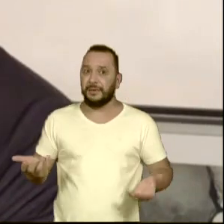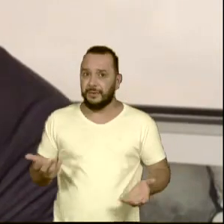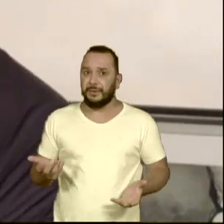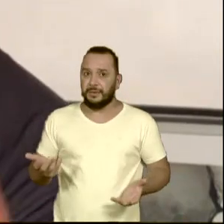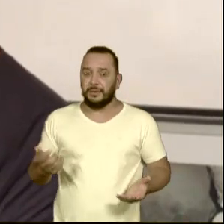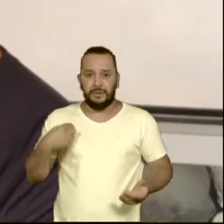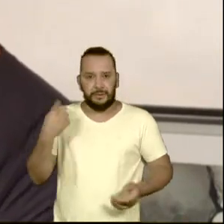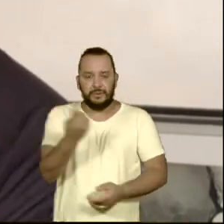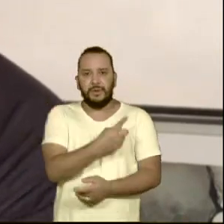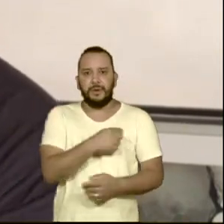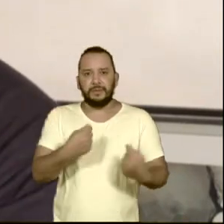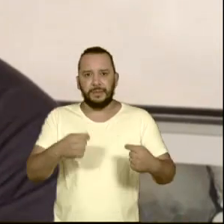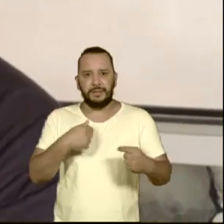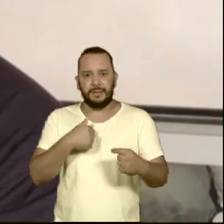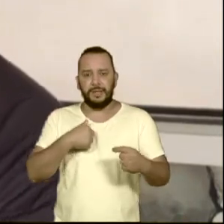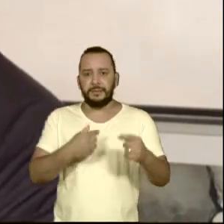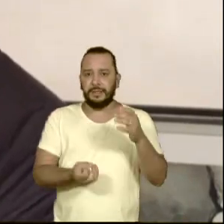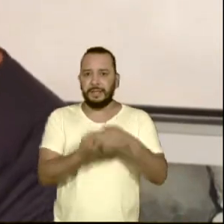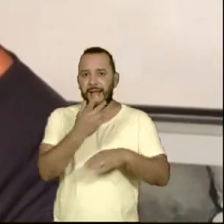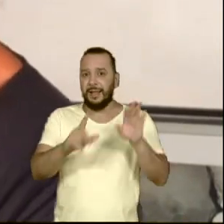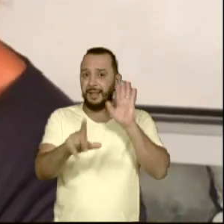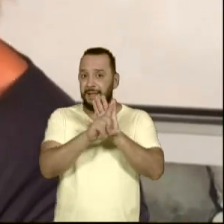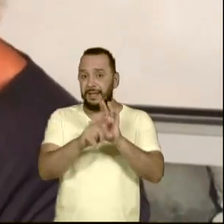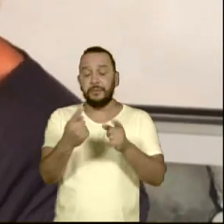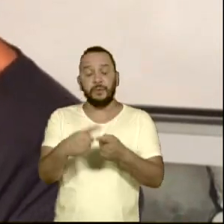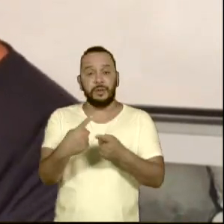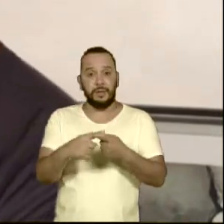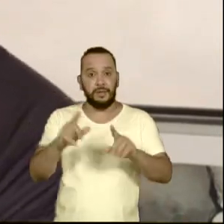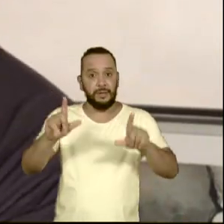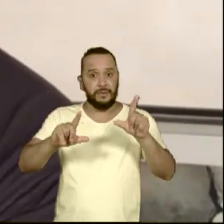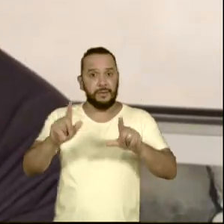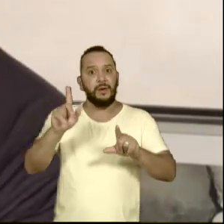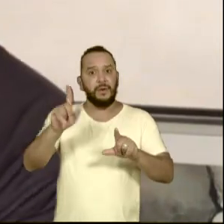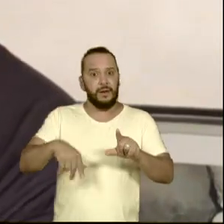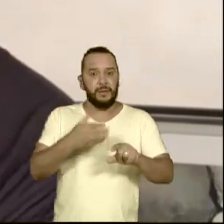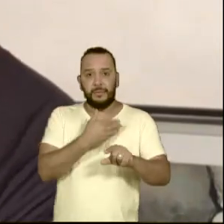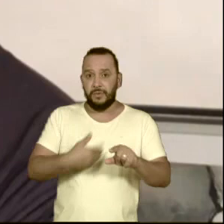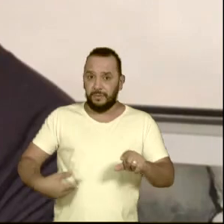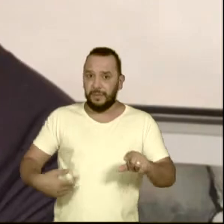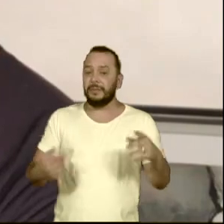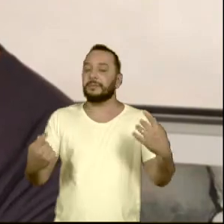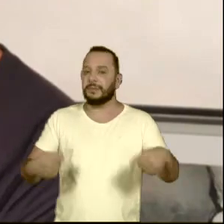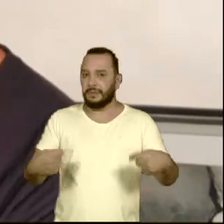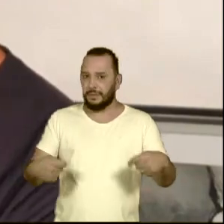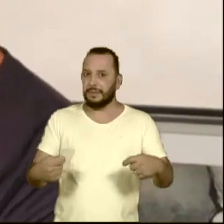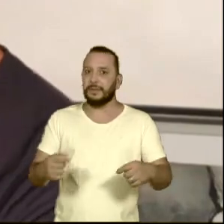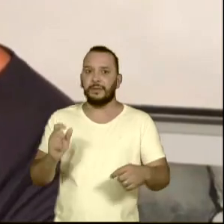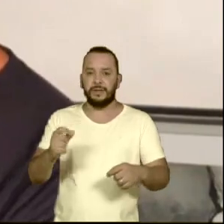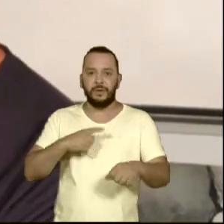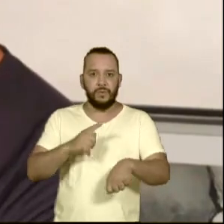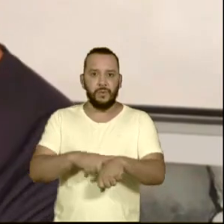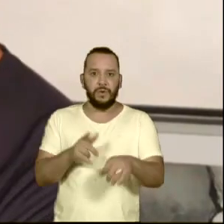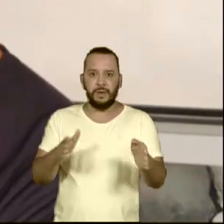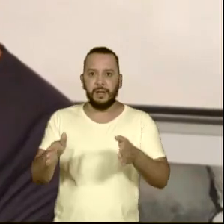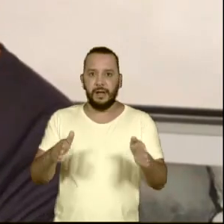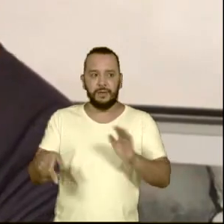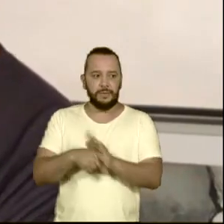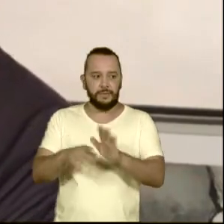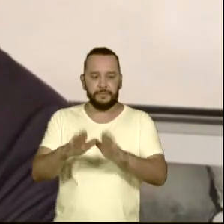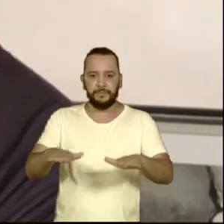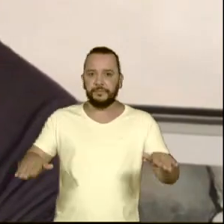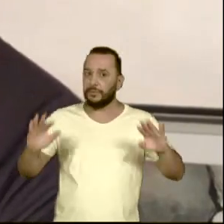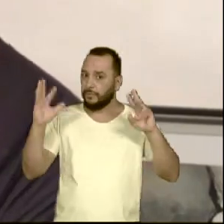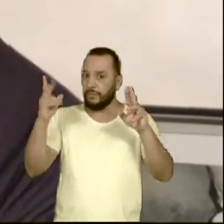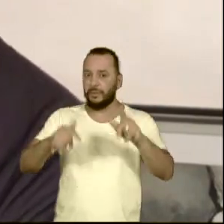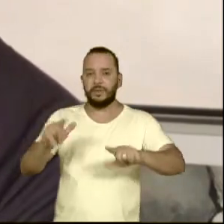lei, já que os canais são concessão pública. Eu acho que tinha que ter, meu modo de pensar, tinha que ter um horário destinado à programação infantil em